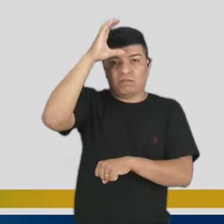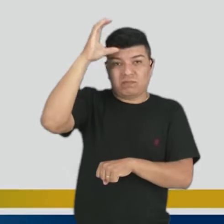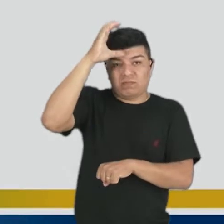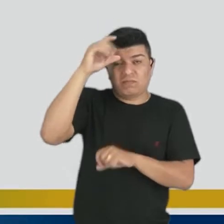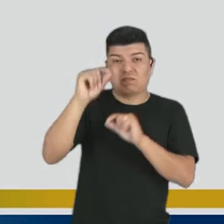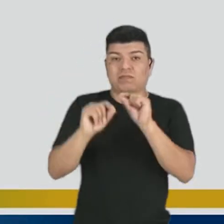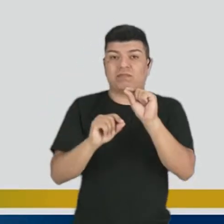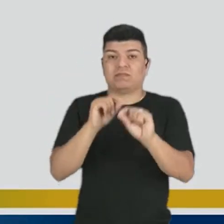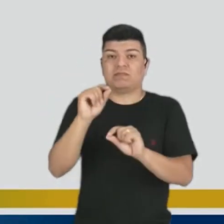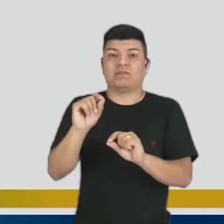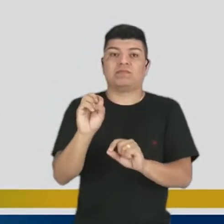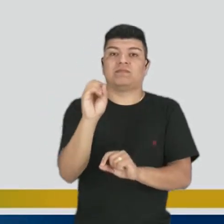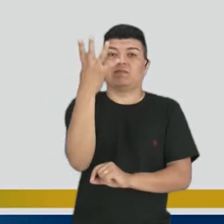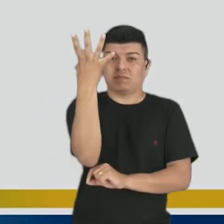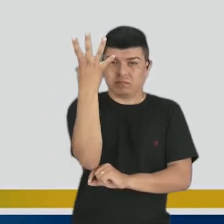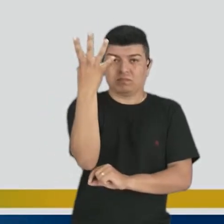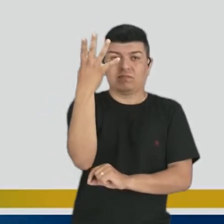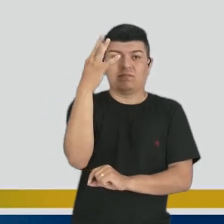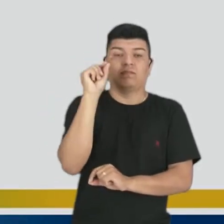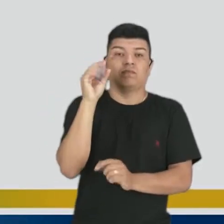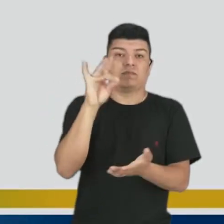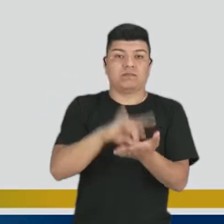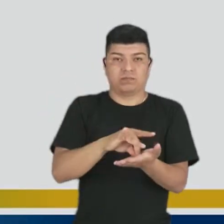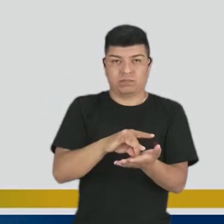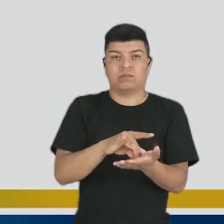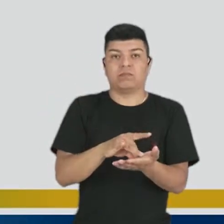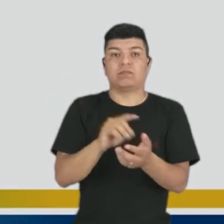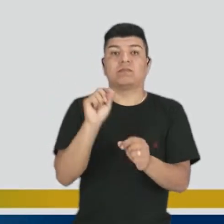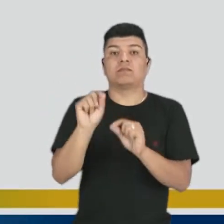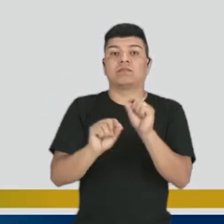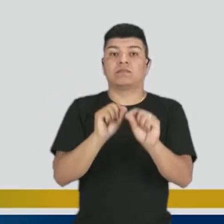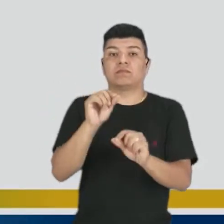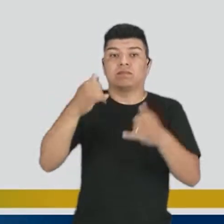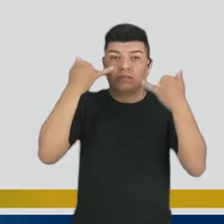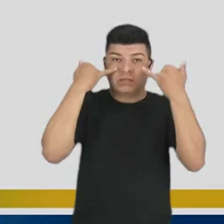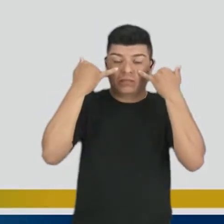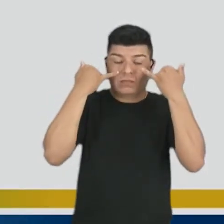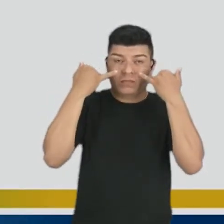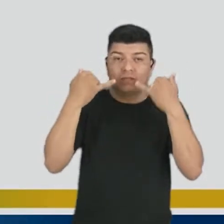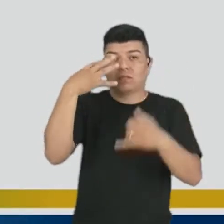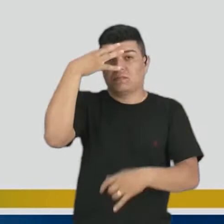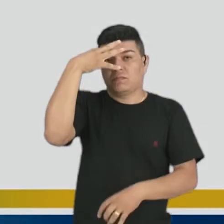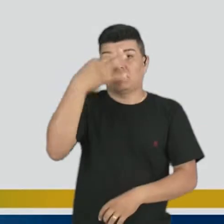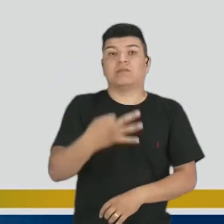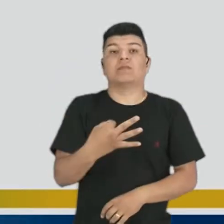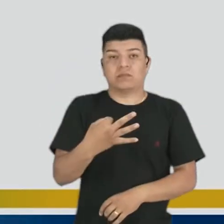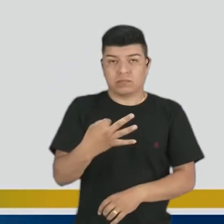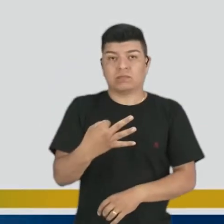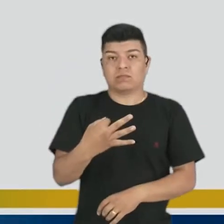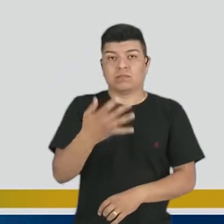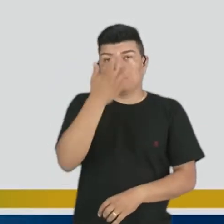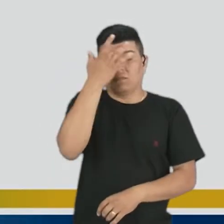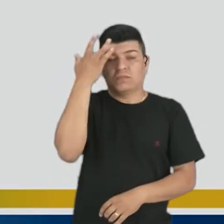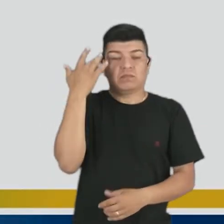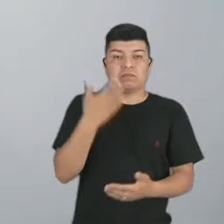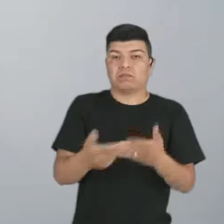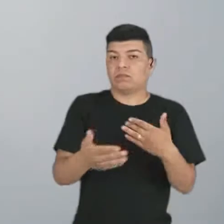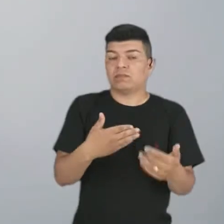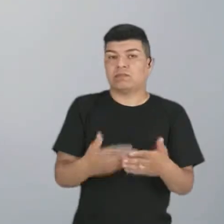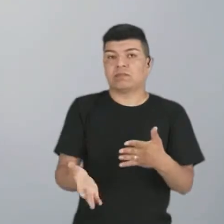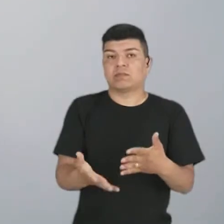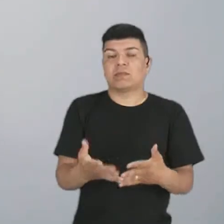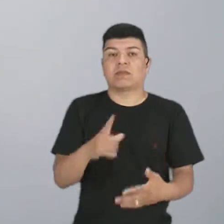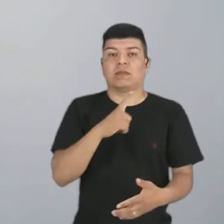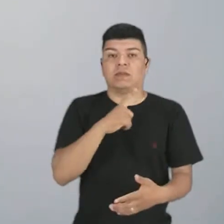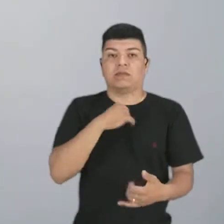em fatos e em relações lógicas, pautado em informações para convencer alguém de algo. Então